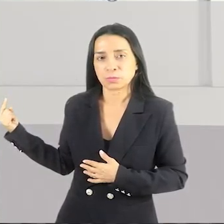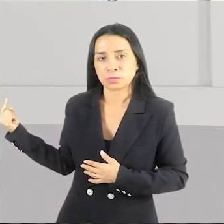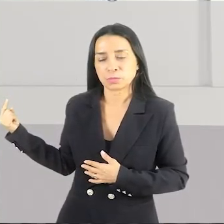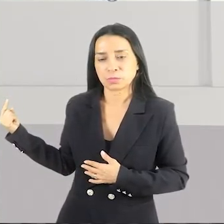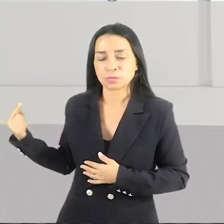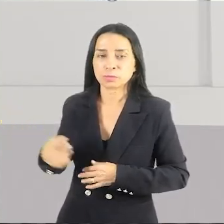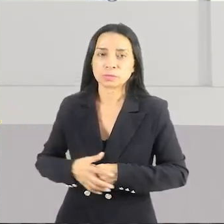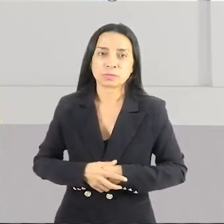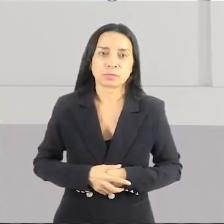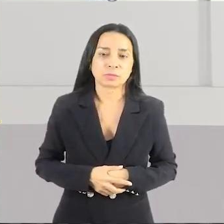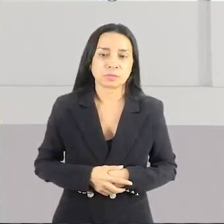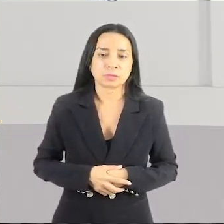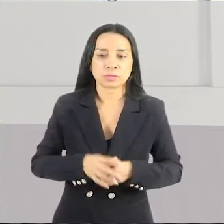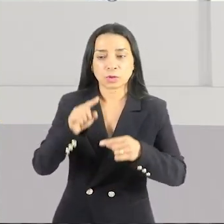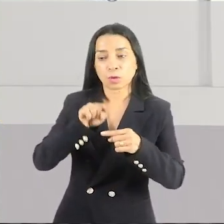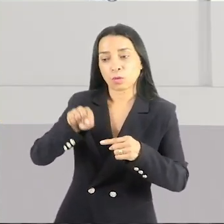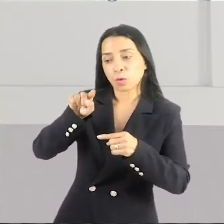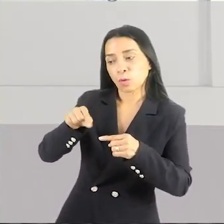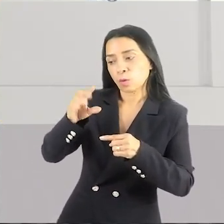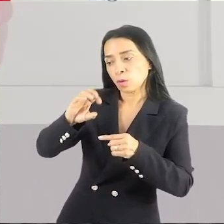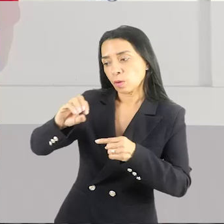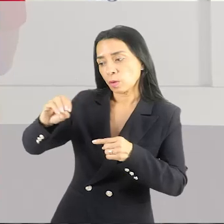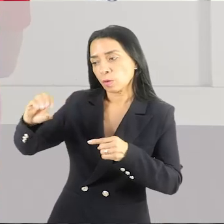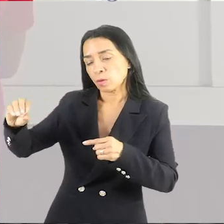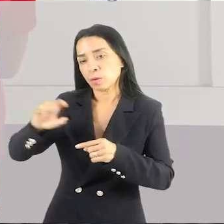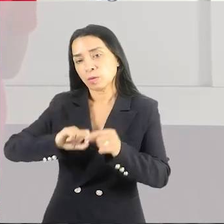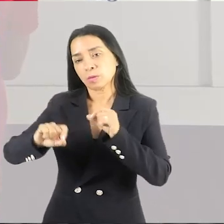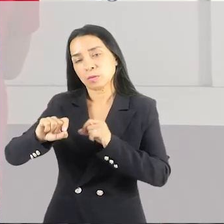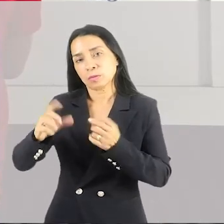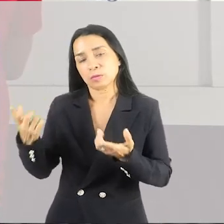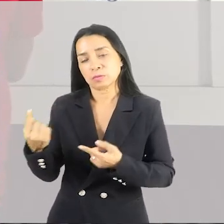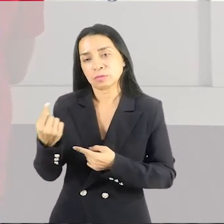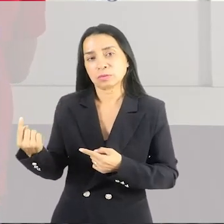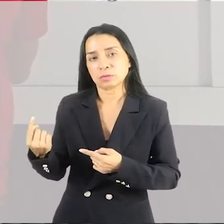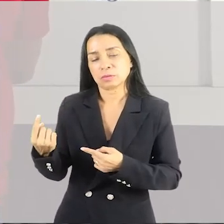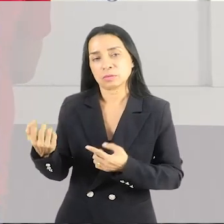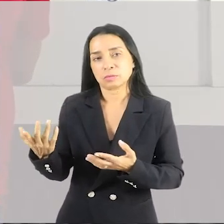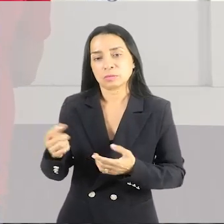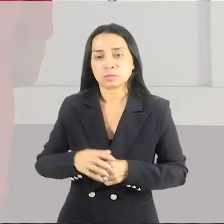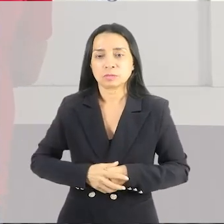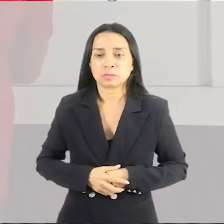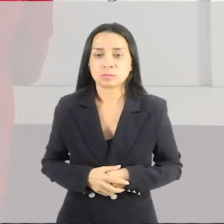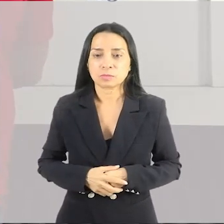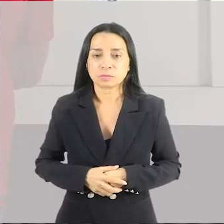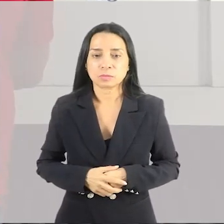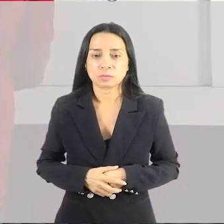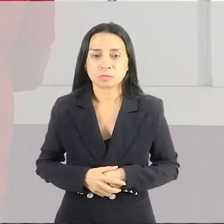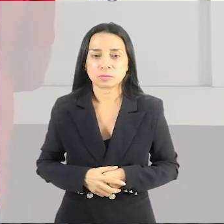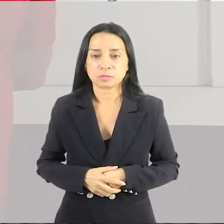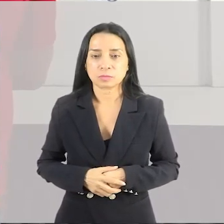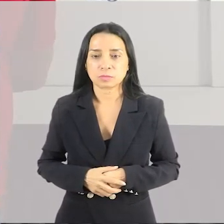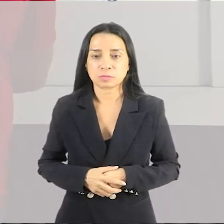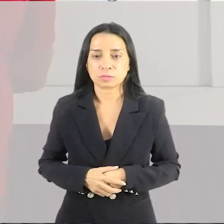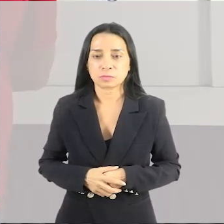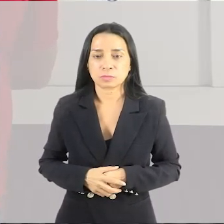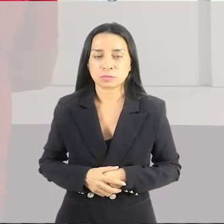casas para a esquerda. Então, você tem uma média aqui, é igual a 1,11.